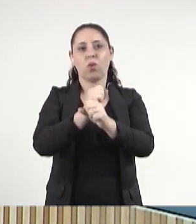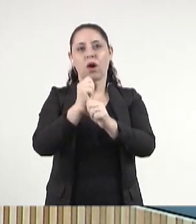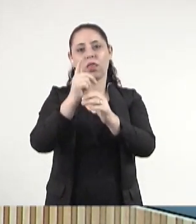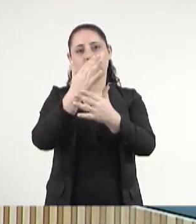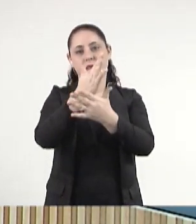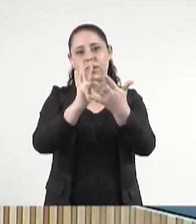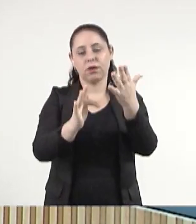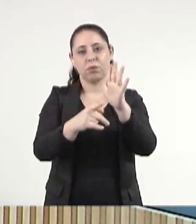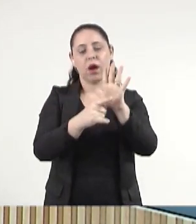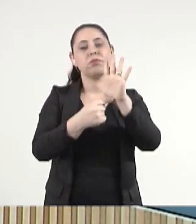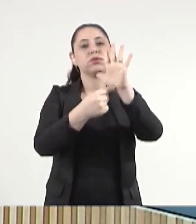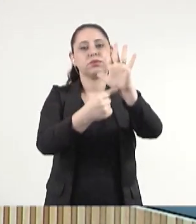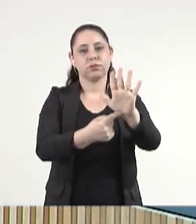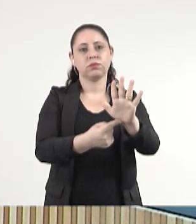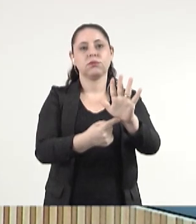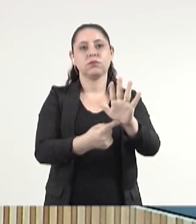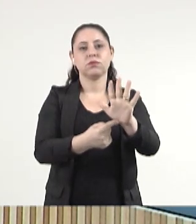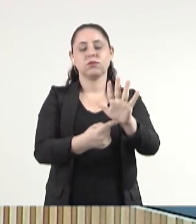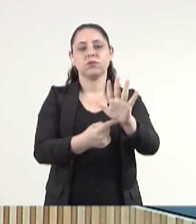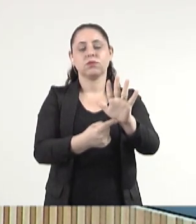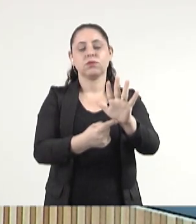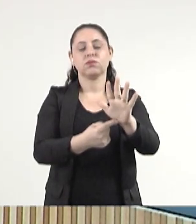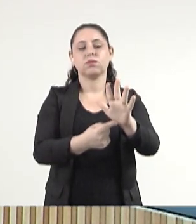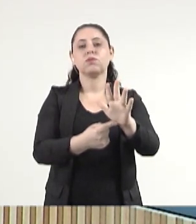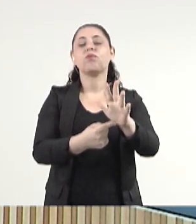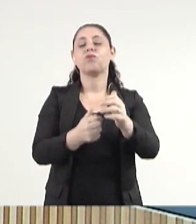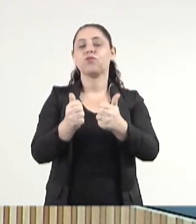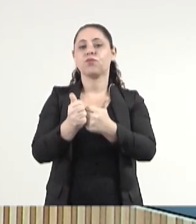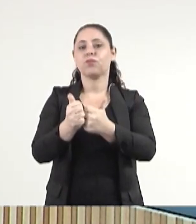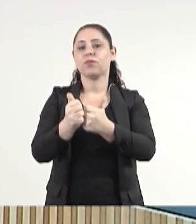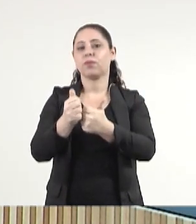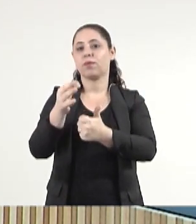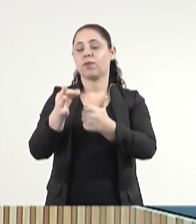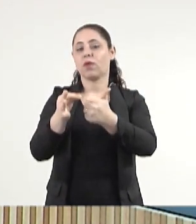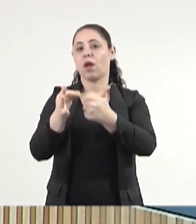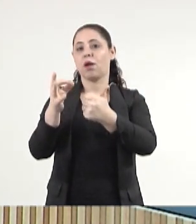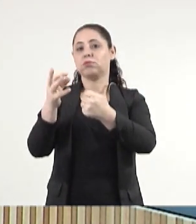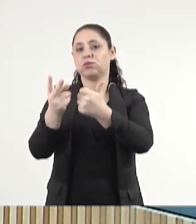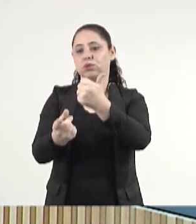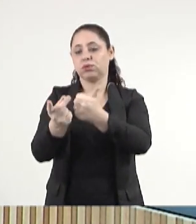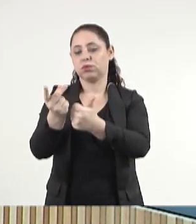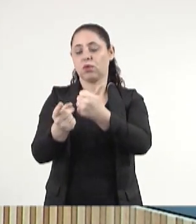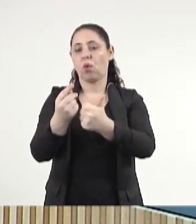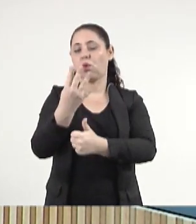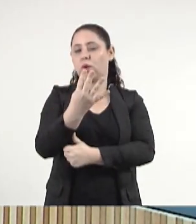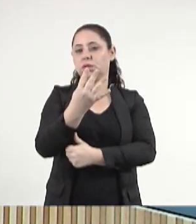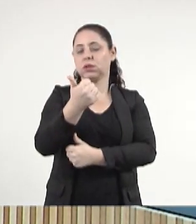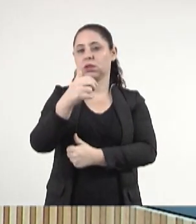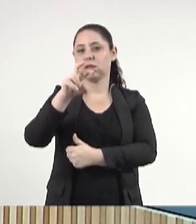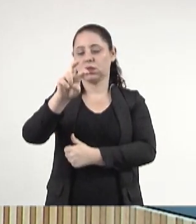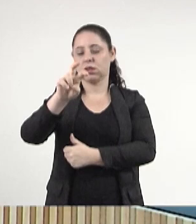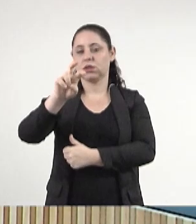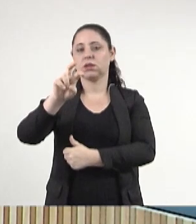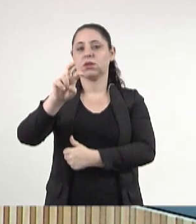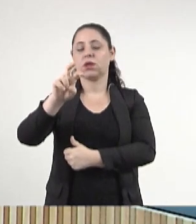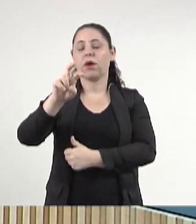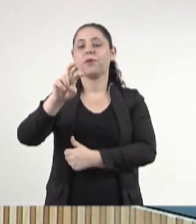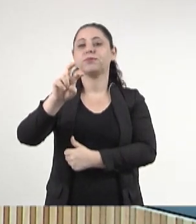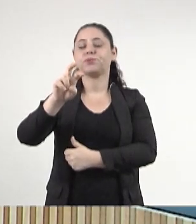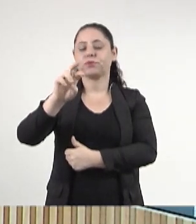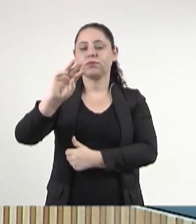texto apresentado pelo Poder Executivo. Tribunal de Contas do Estado, R$415 milhões e a Defensoria